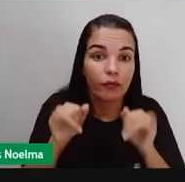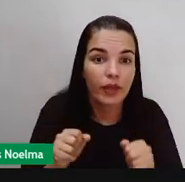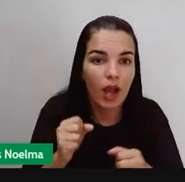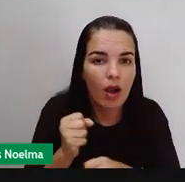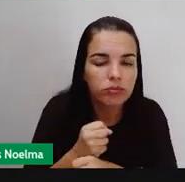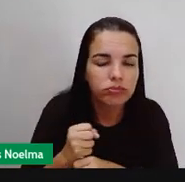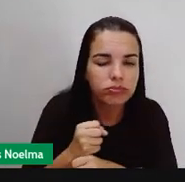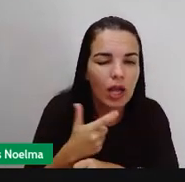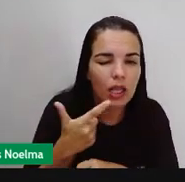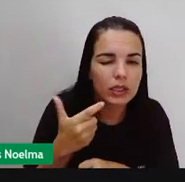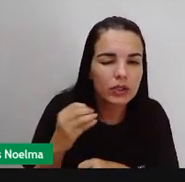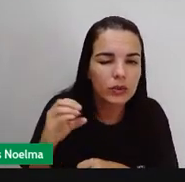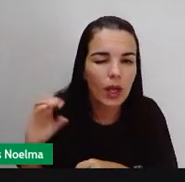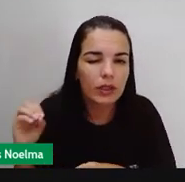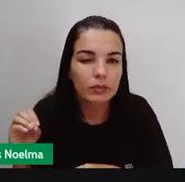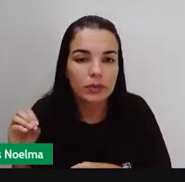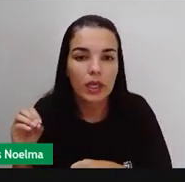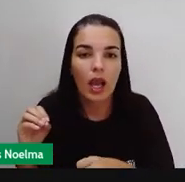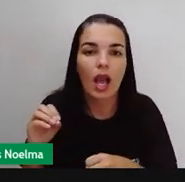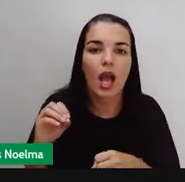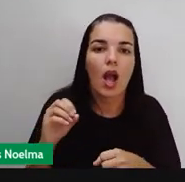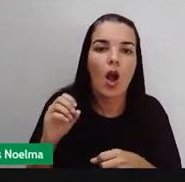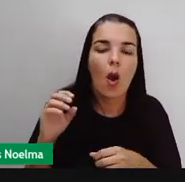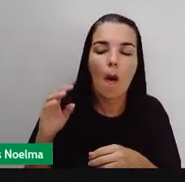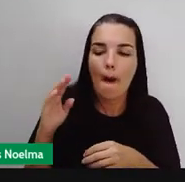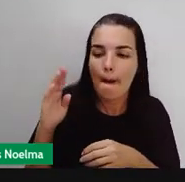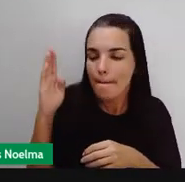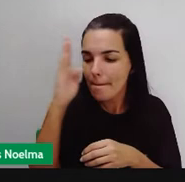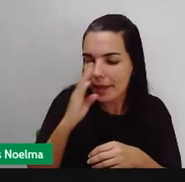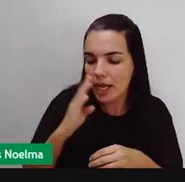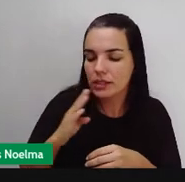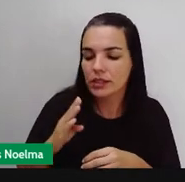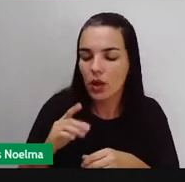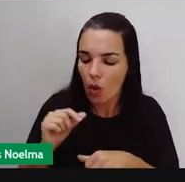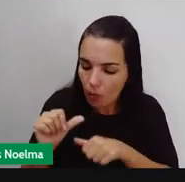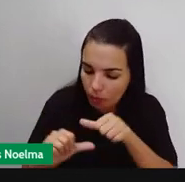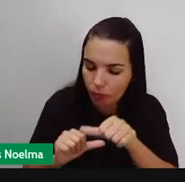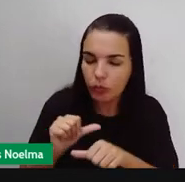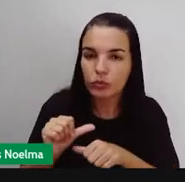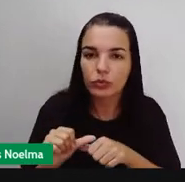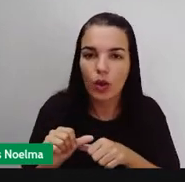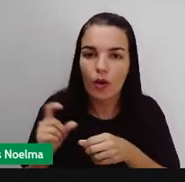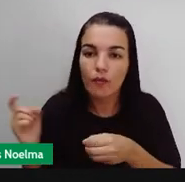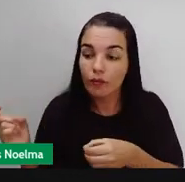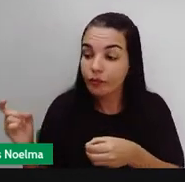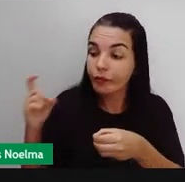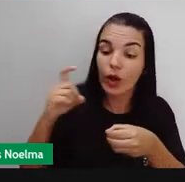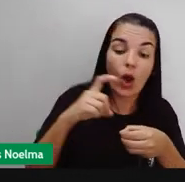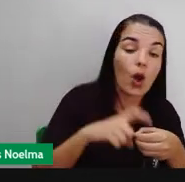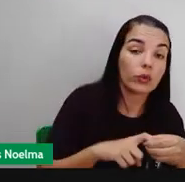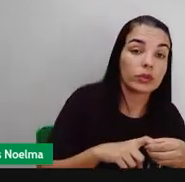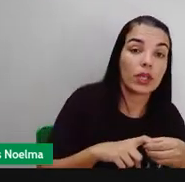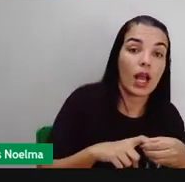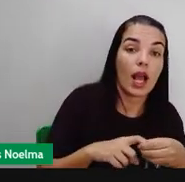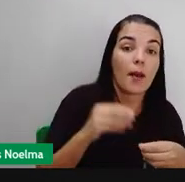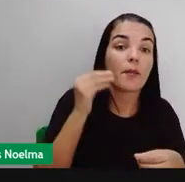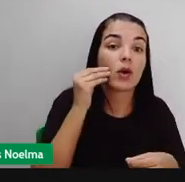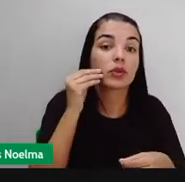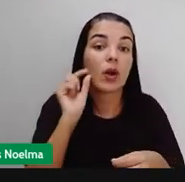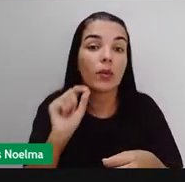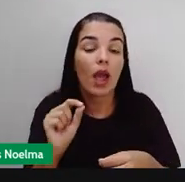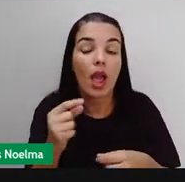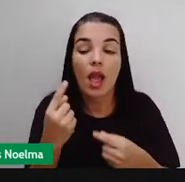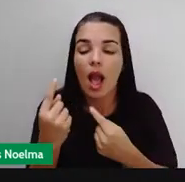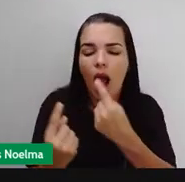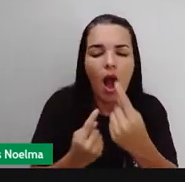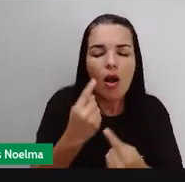ano 2000, o Brasil passou por um novo processo, um movimento de imigração de retorno. Isso significa que vários